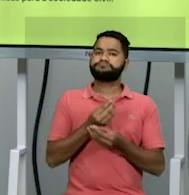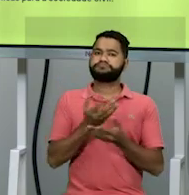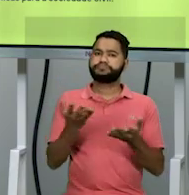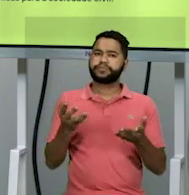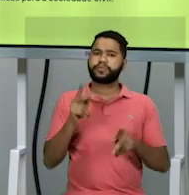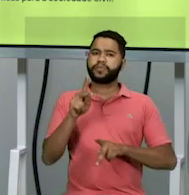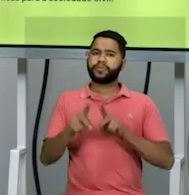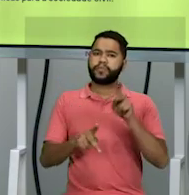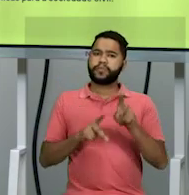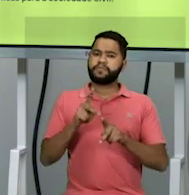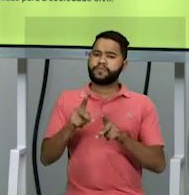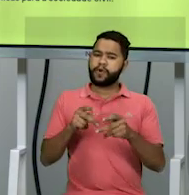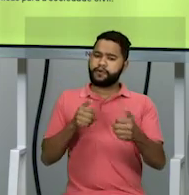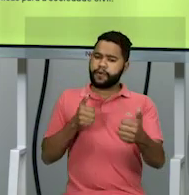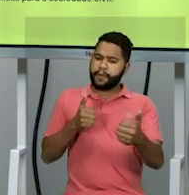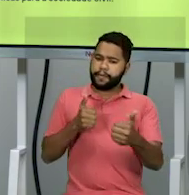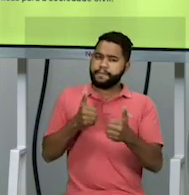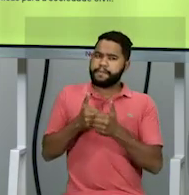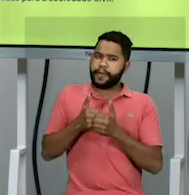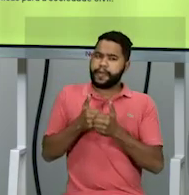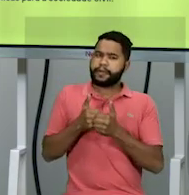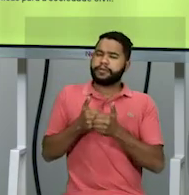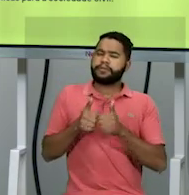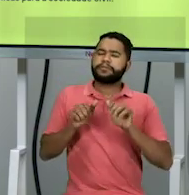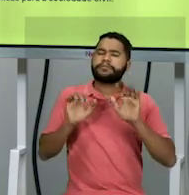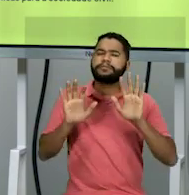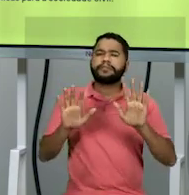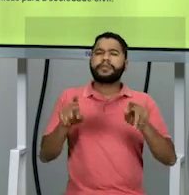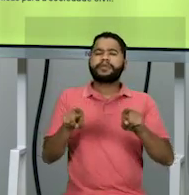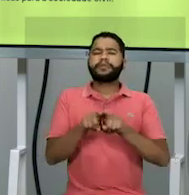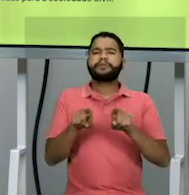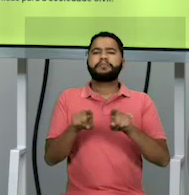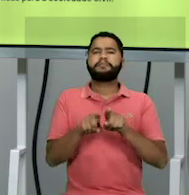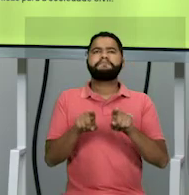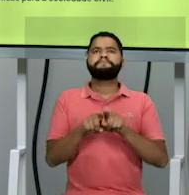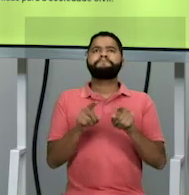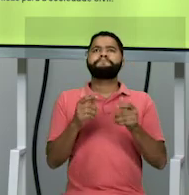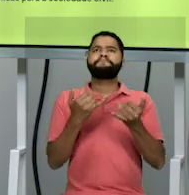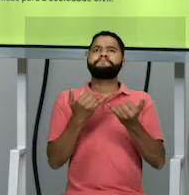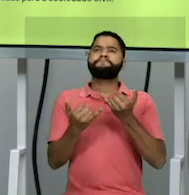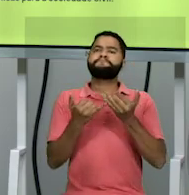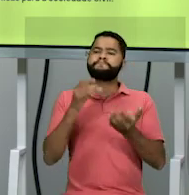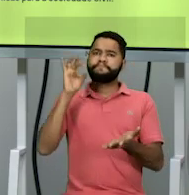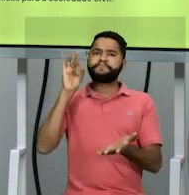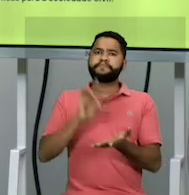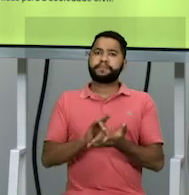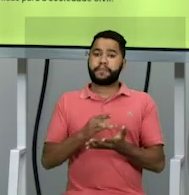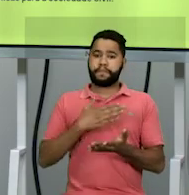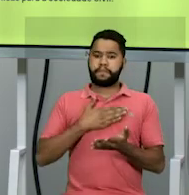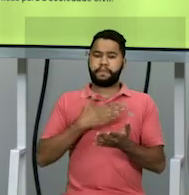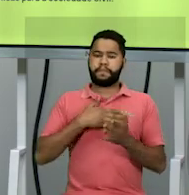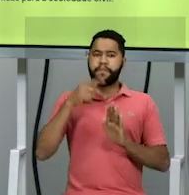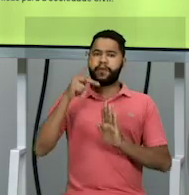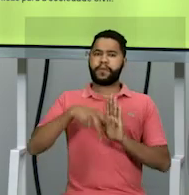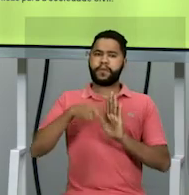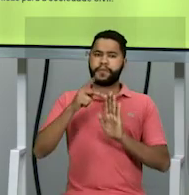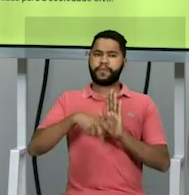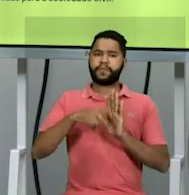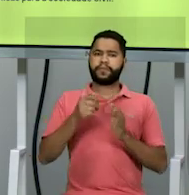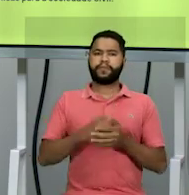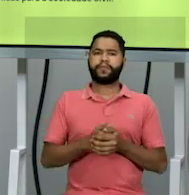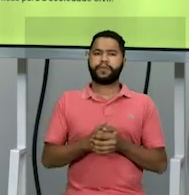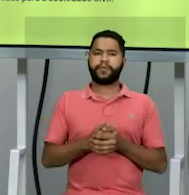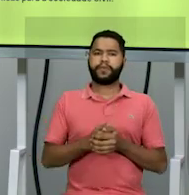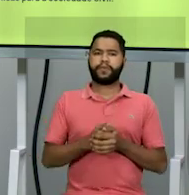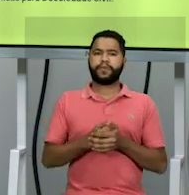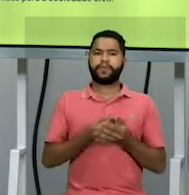para próximo de si, mas ao mesmo tempo para próximo no sentido de legitimar aquilo que é meu projeto, né?